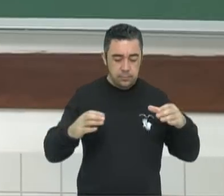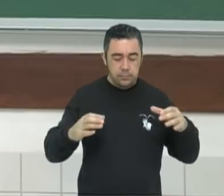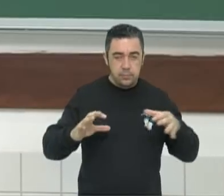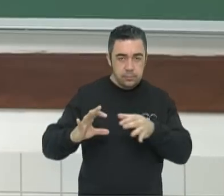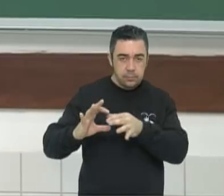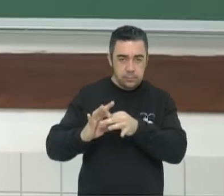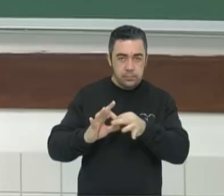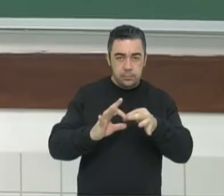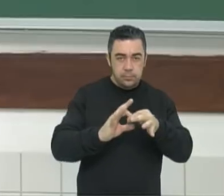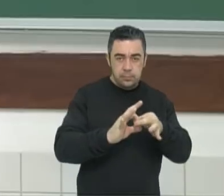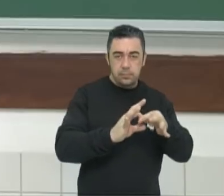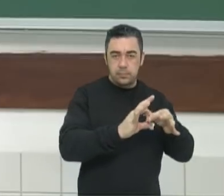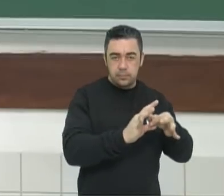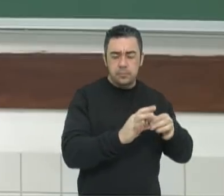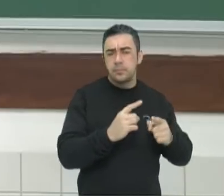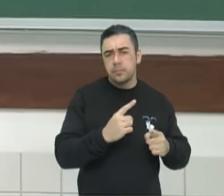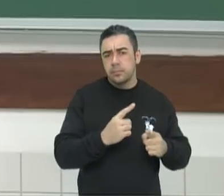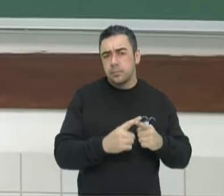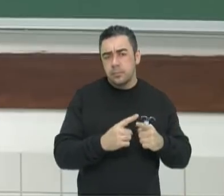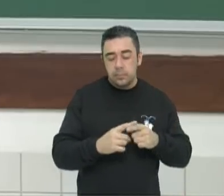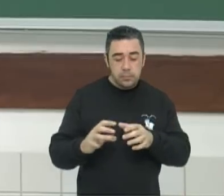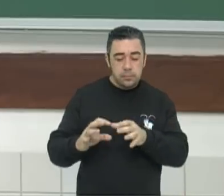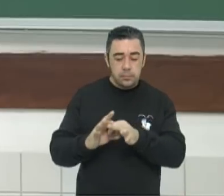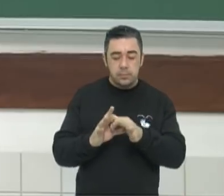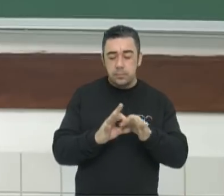associando. E por que elas fazem isso?